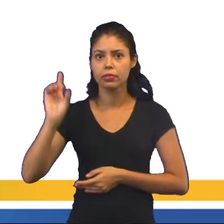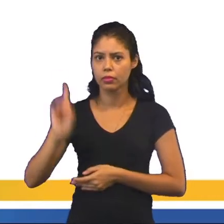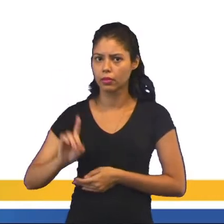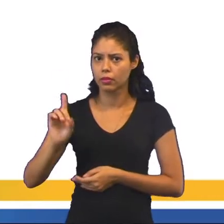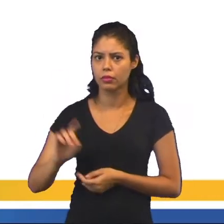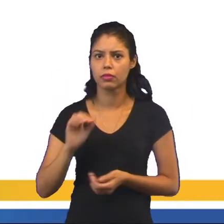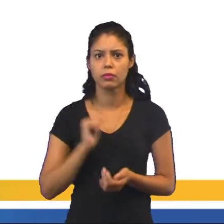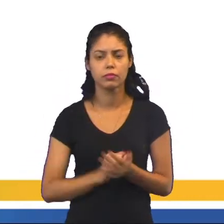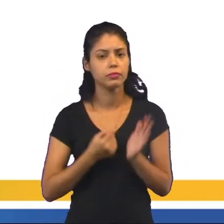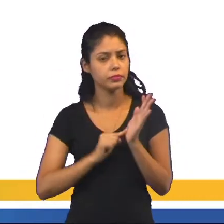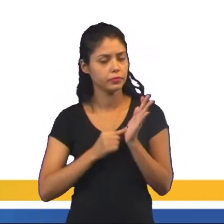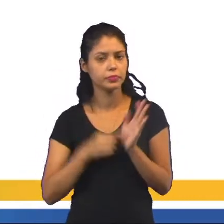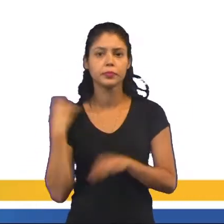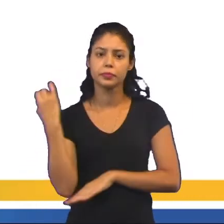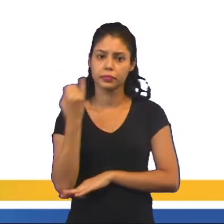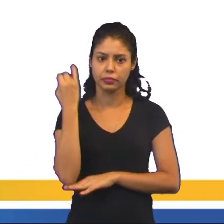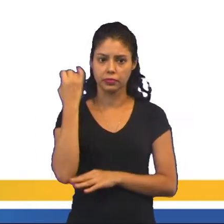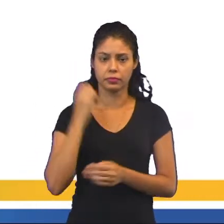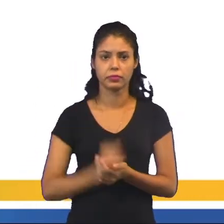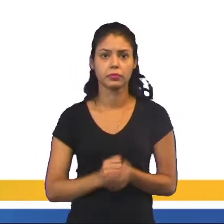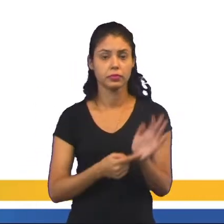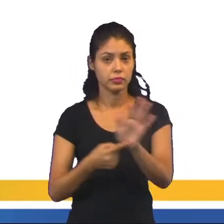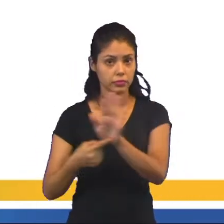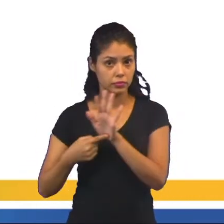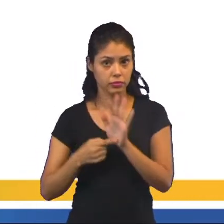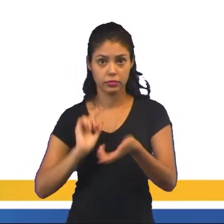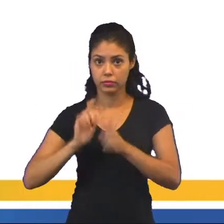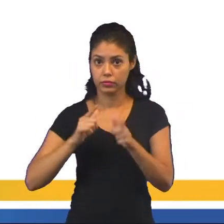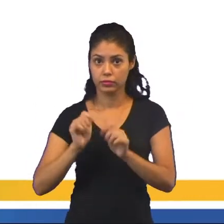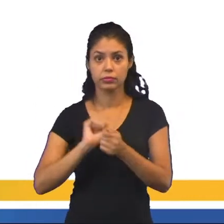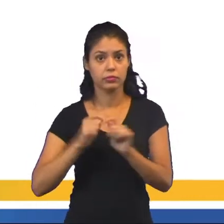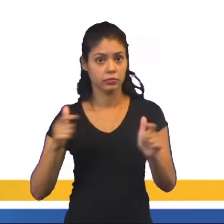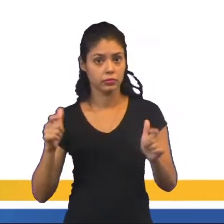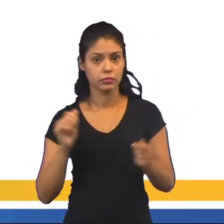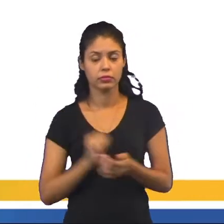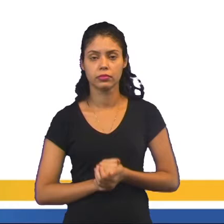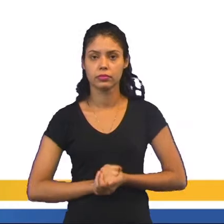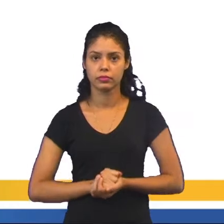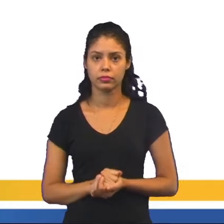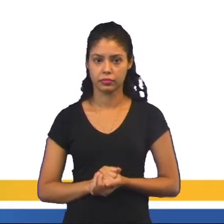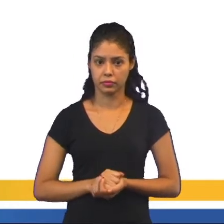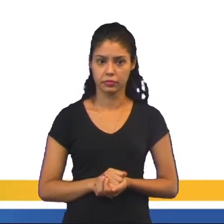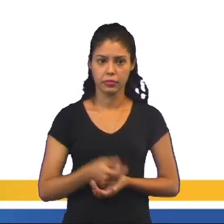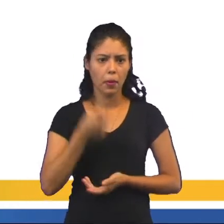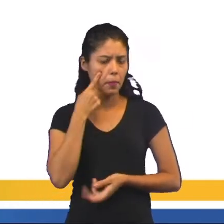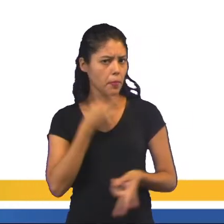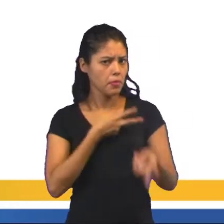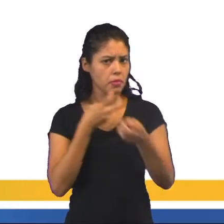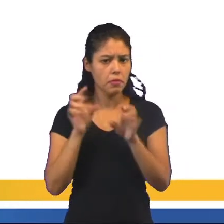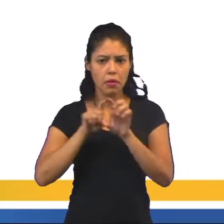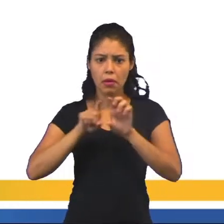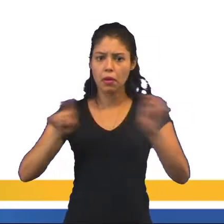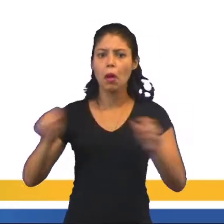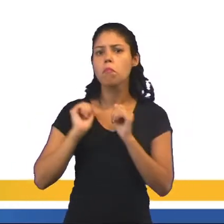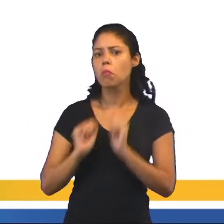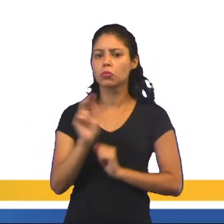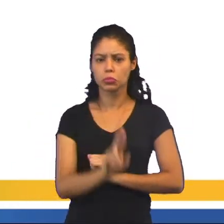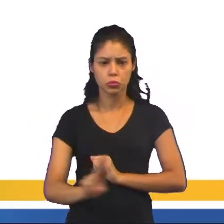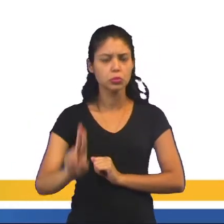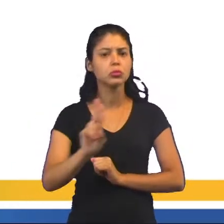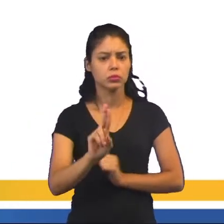direito. E os pontos principais indicados por letra maiúscula. Note que as retas podem